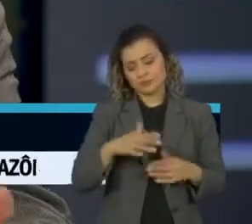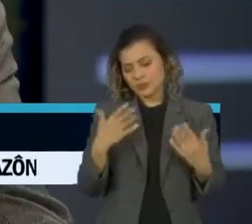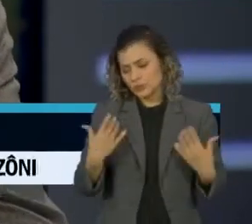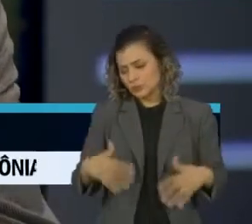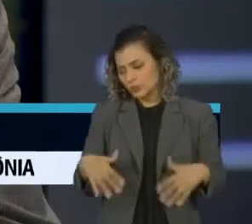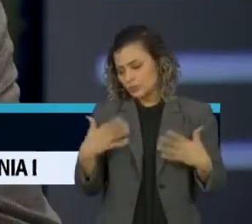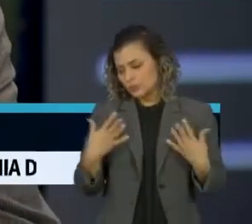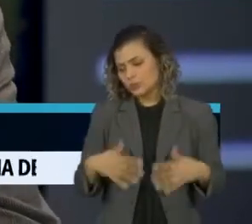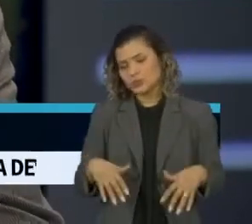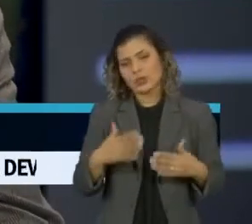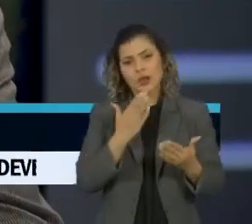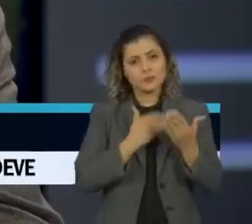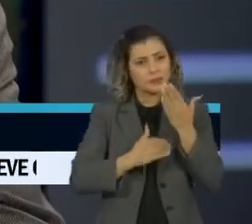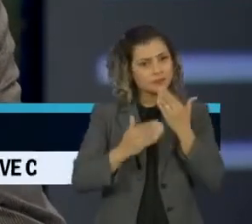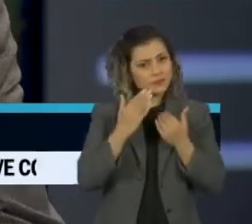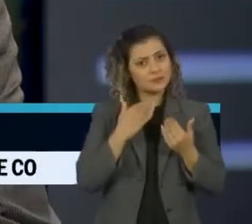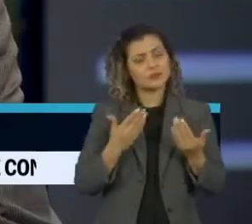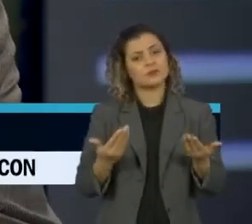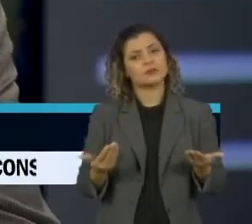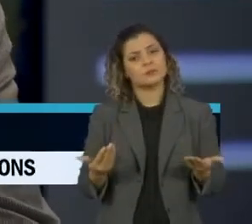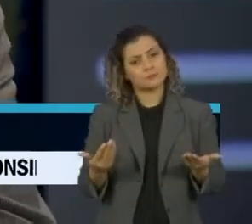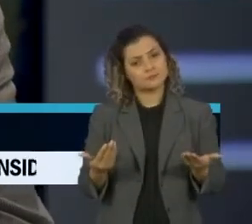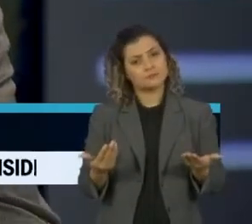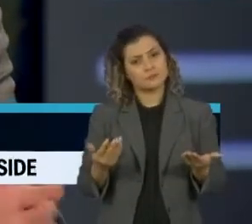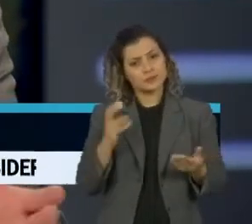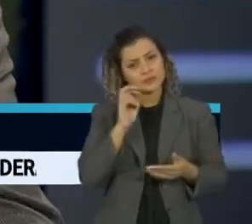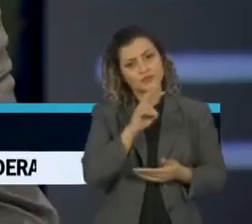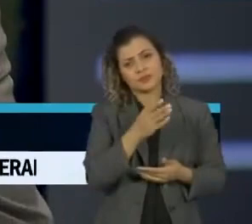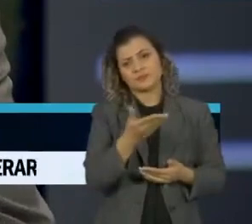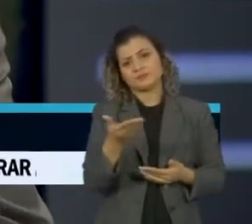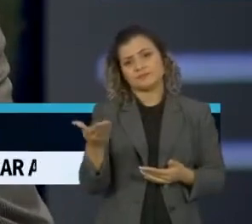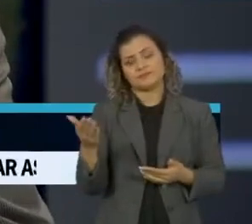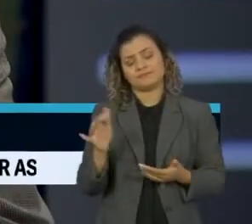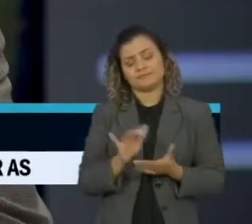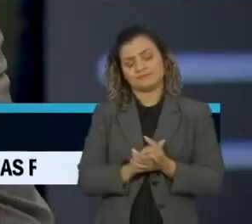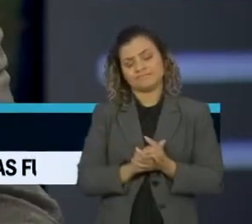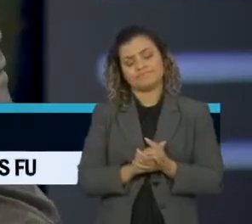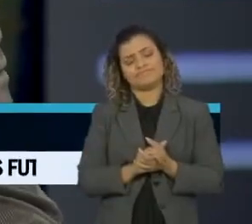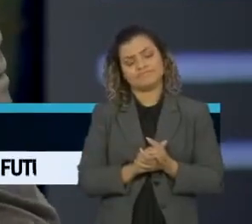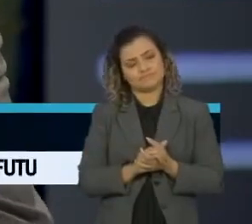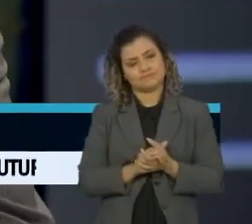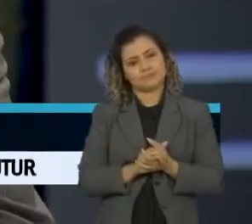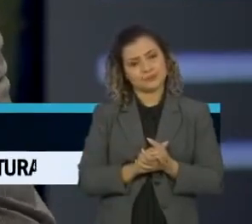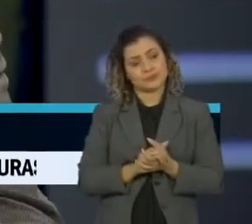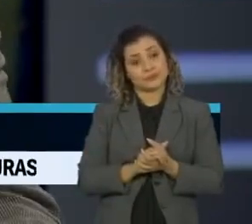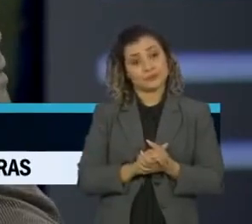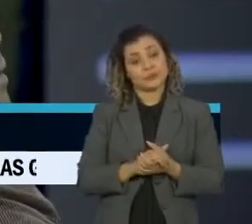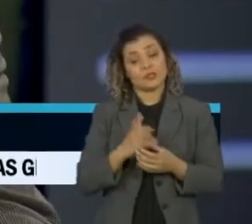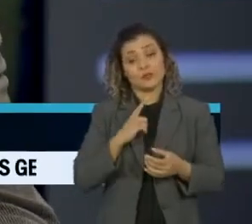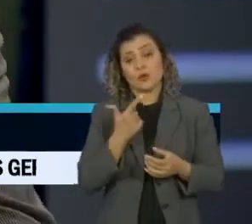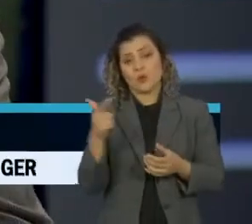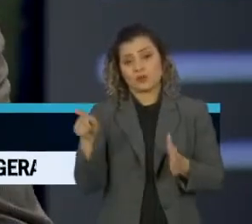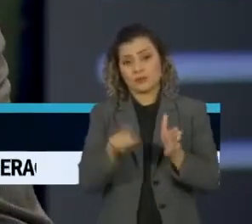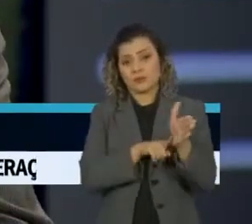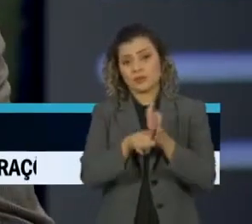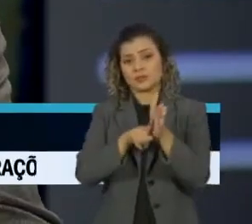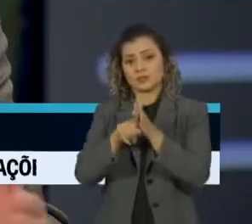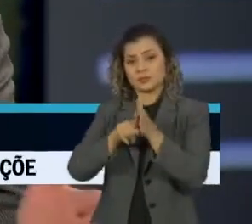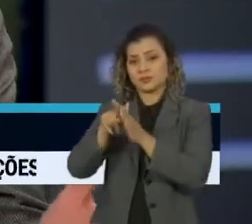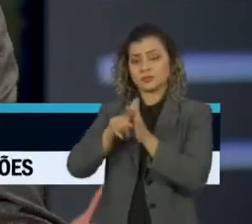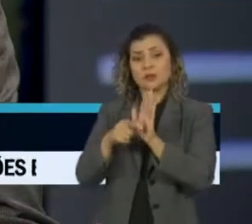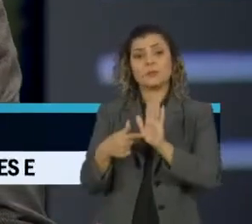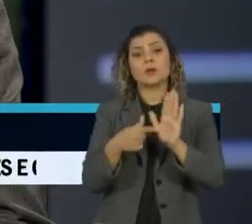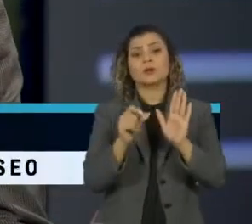população, da alimentação. Veja, eu tive acesso a uma outra pesquisa que mostrava que as pessoas